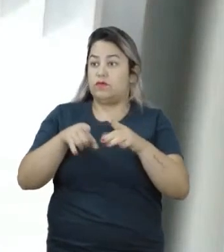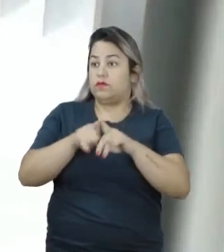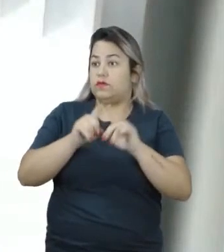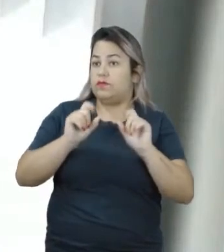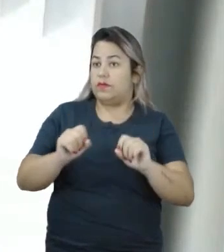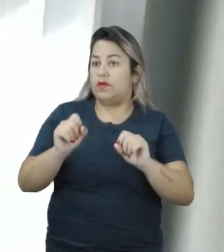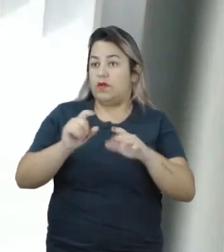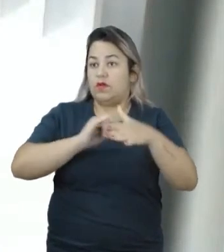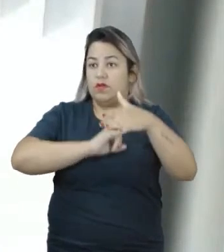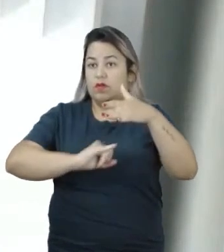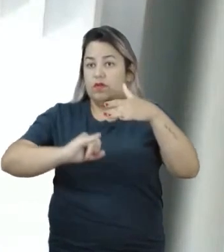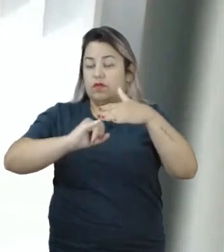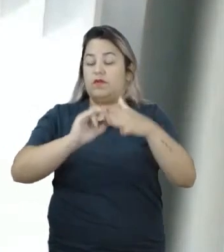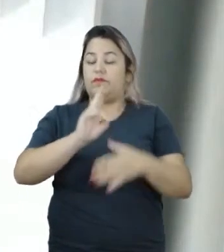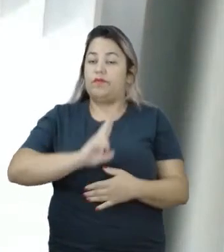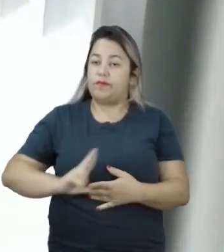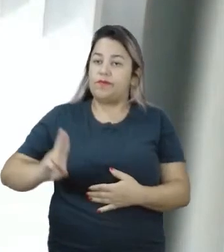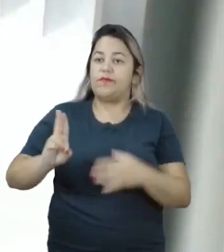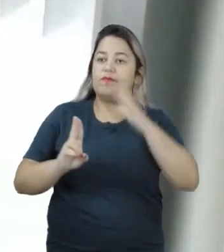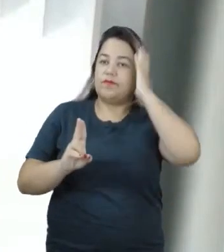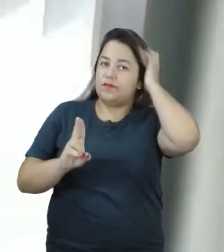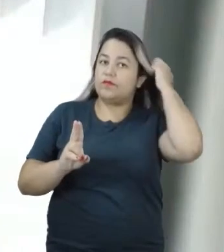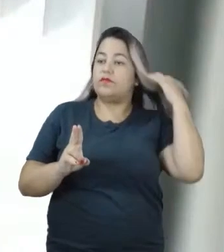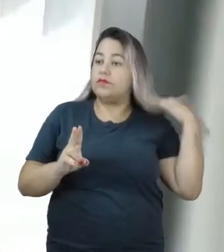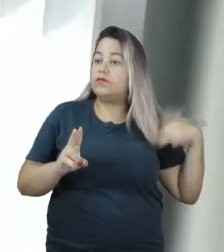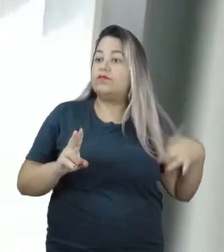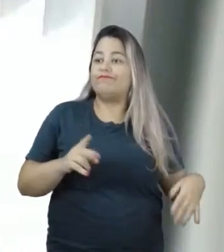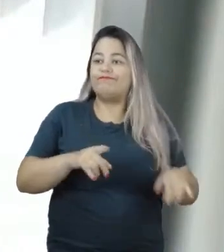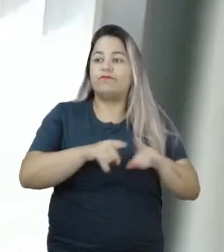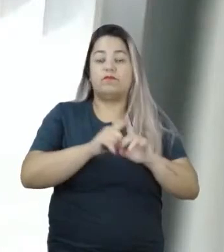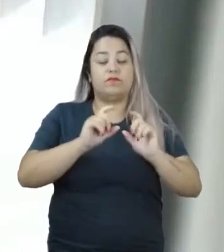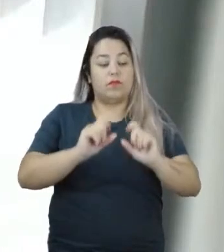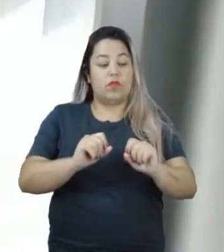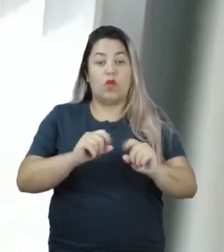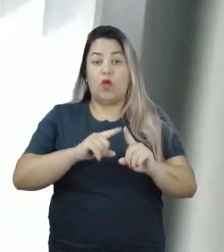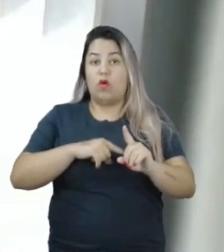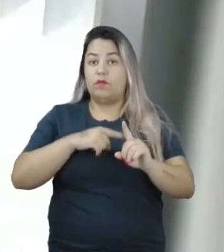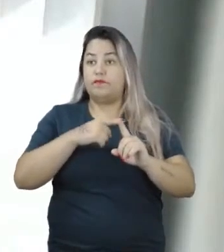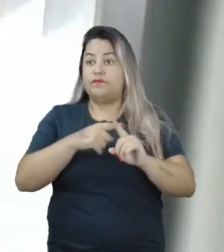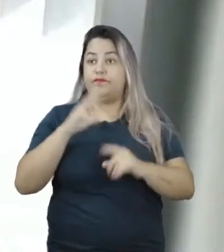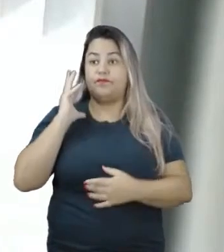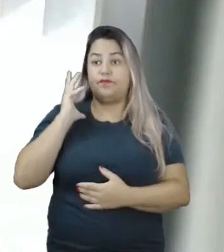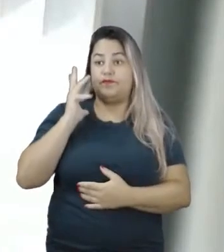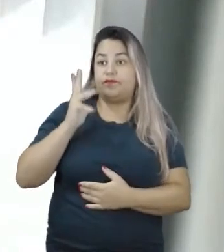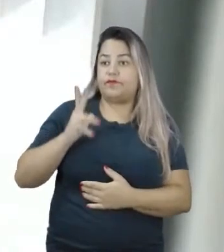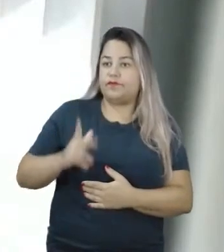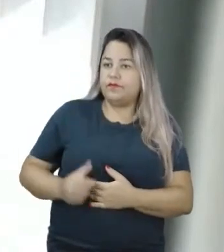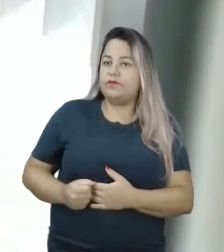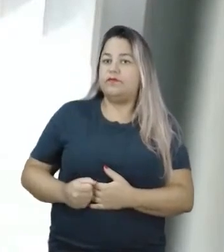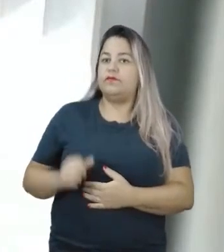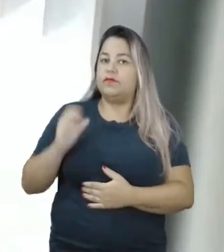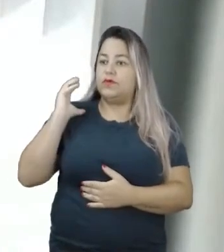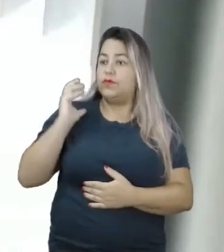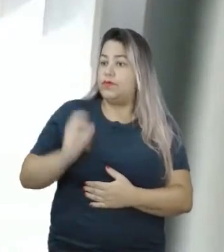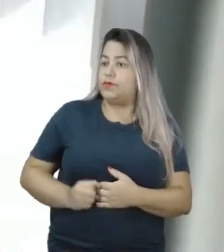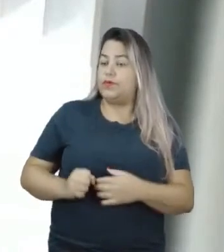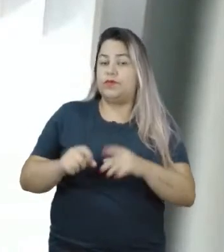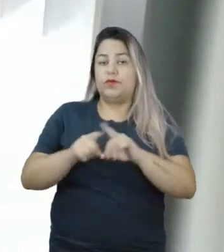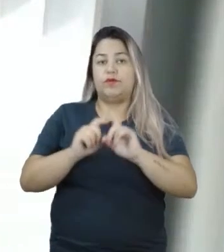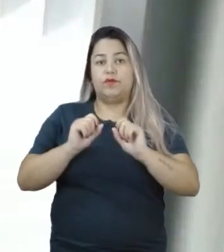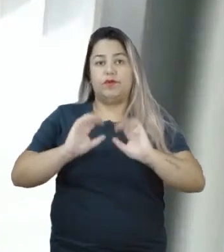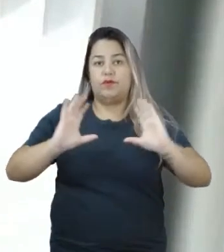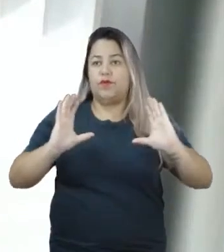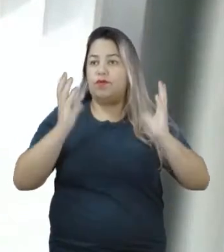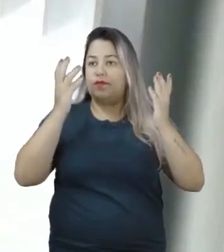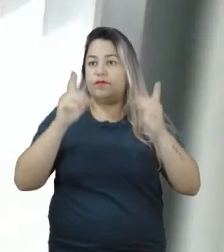universidades e dos institutos estava bastante prejudicado. E o aumento das bolsas, que foi muito, muito comemorado. A gente